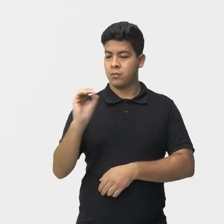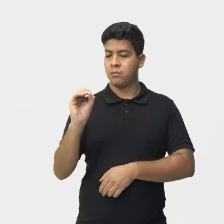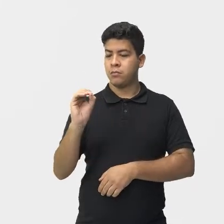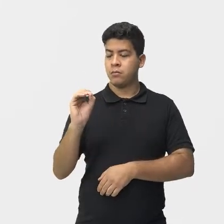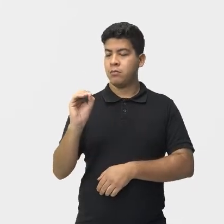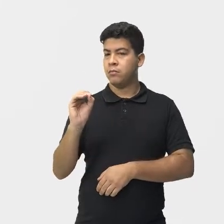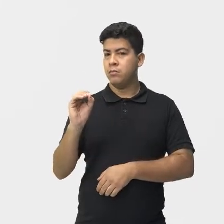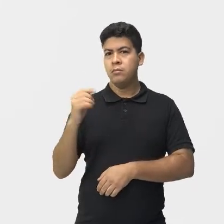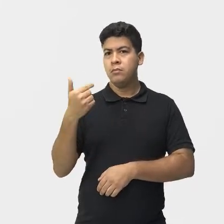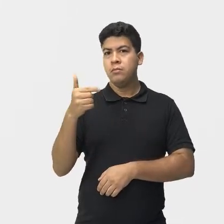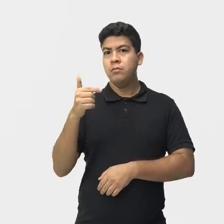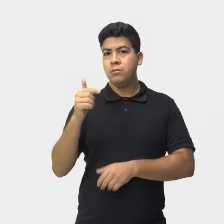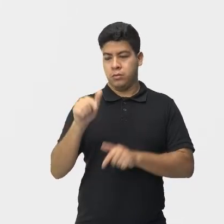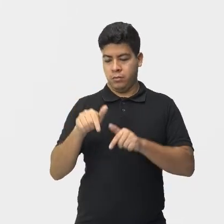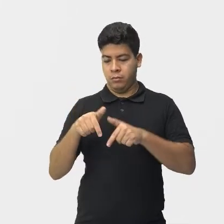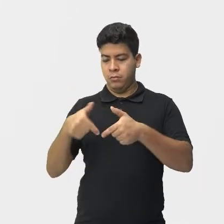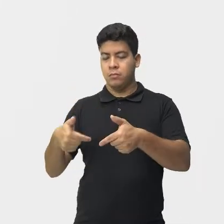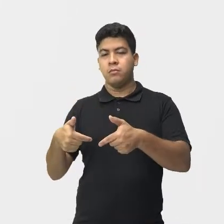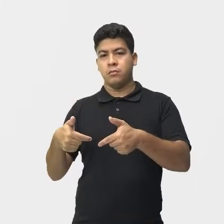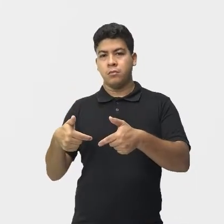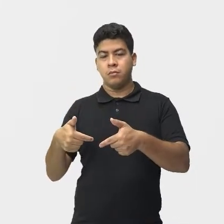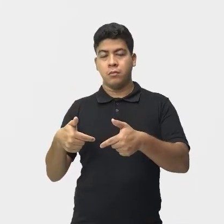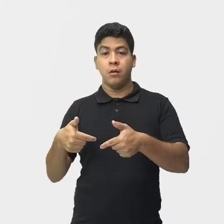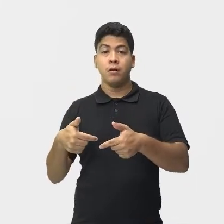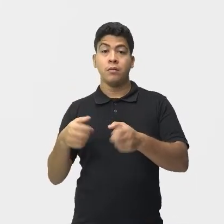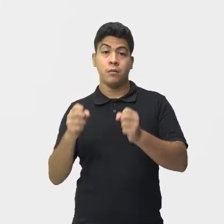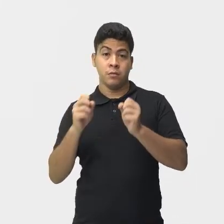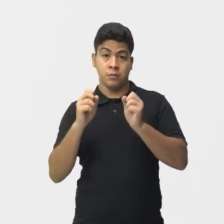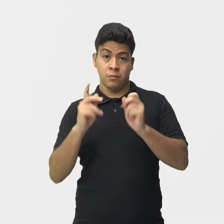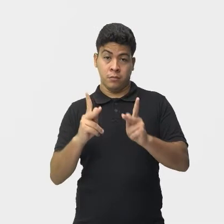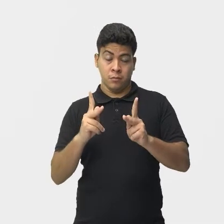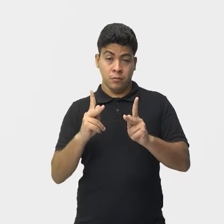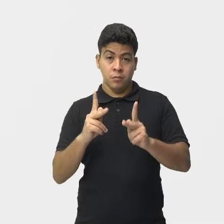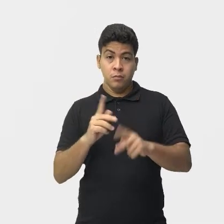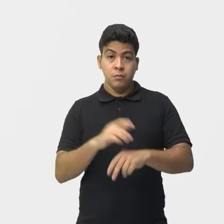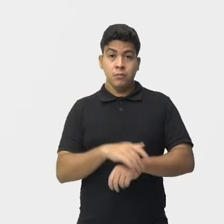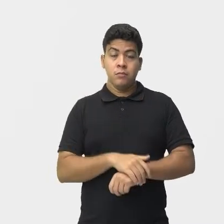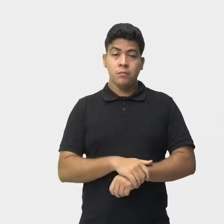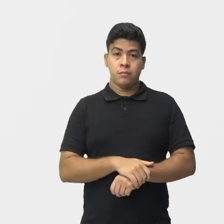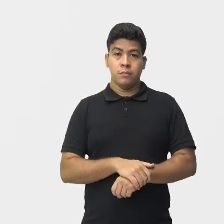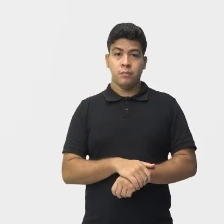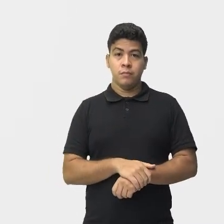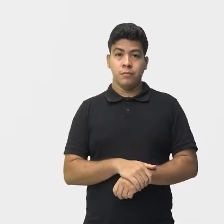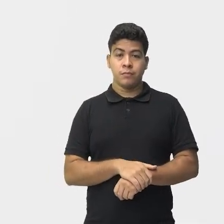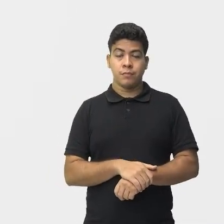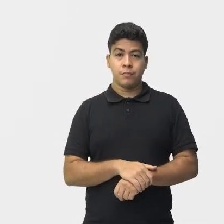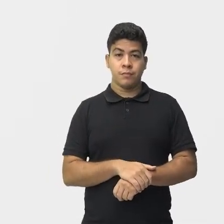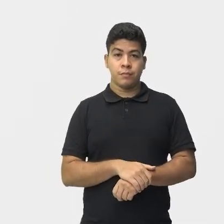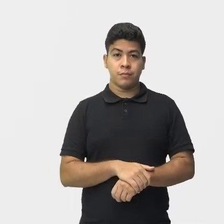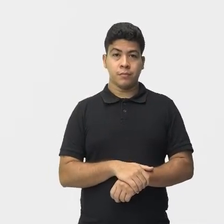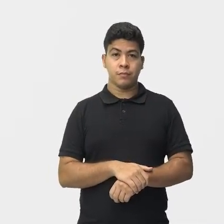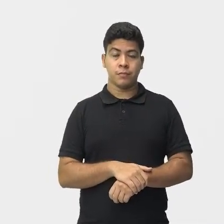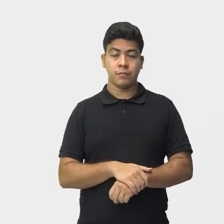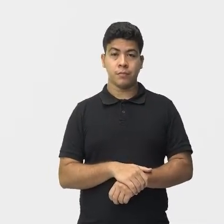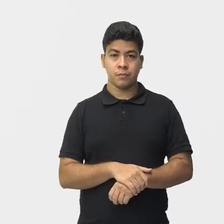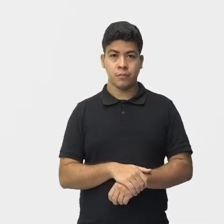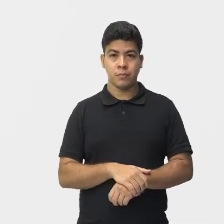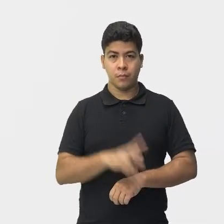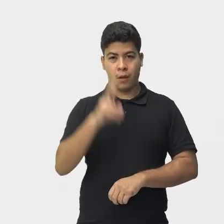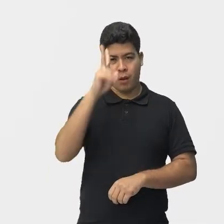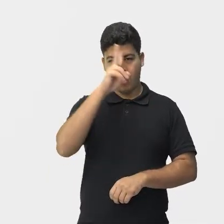então eu não vou ter trabalho, né, pessoal? O trabalho não existe no caso de uma transformação isocórica,